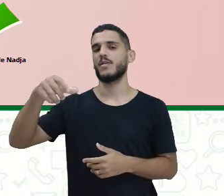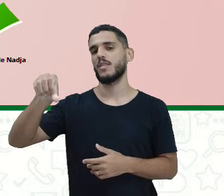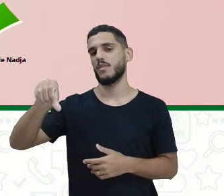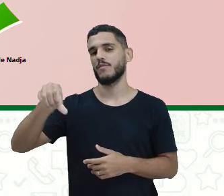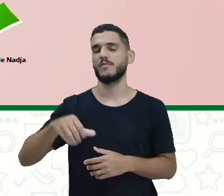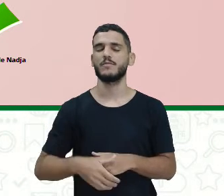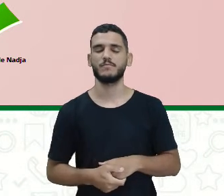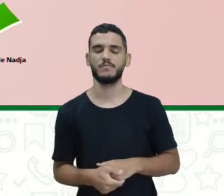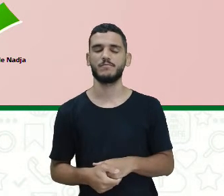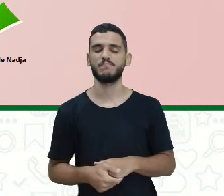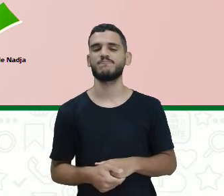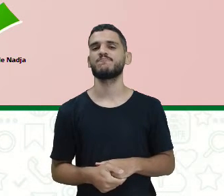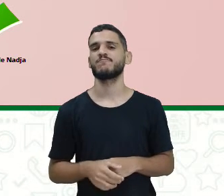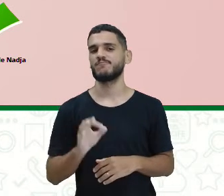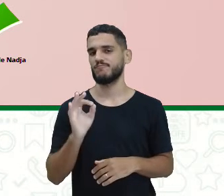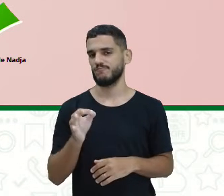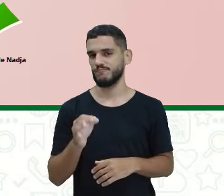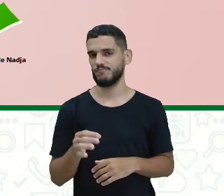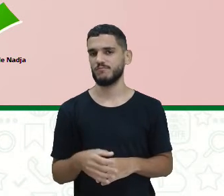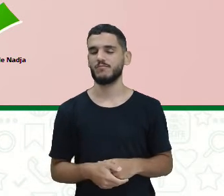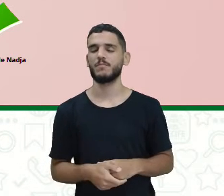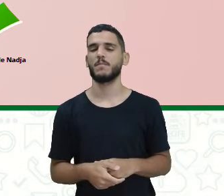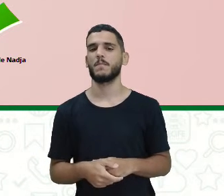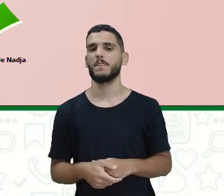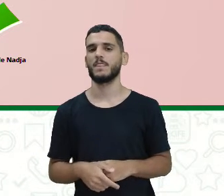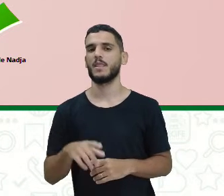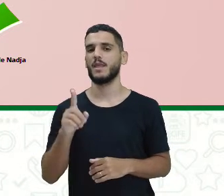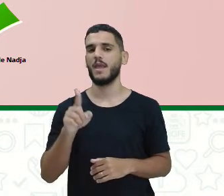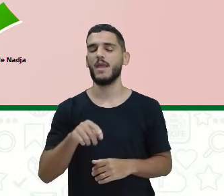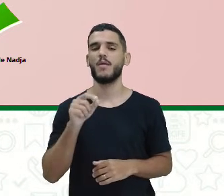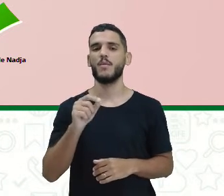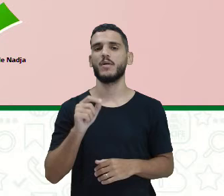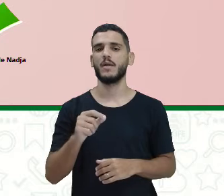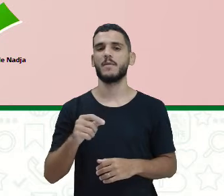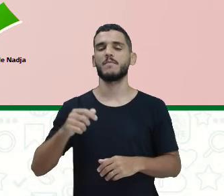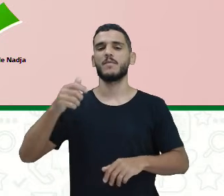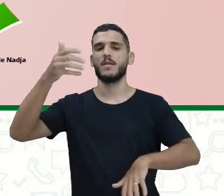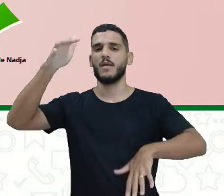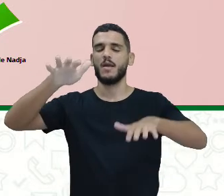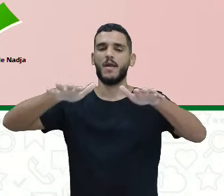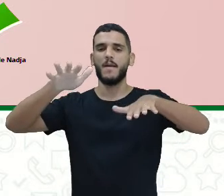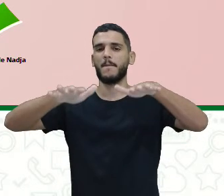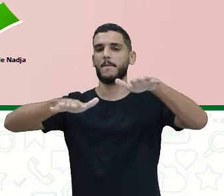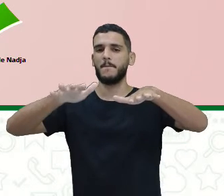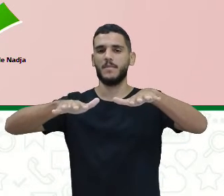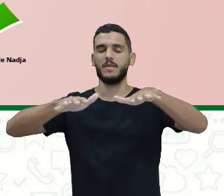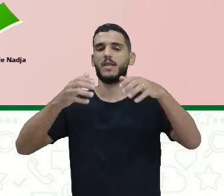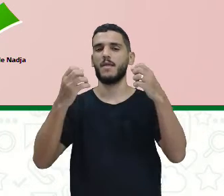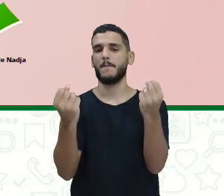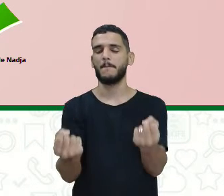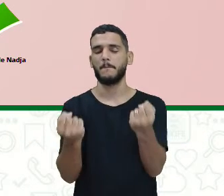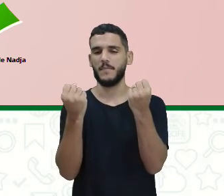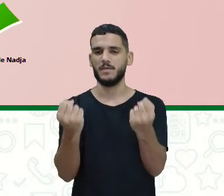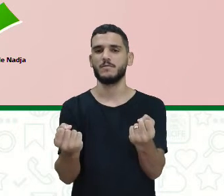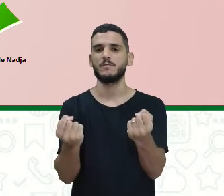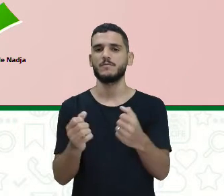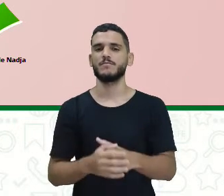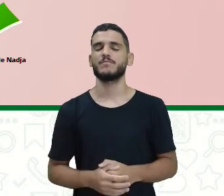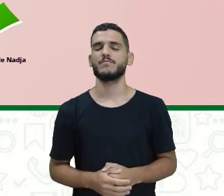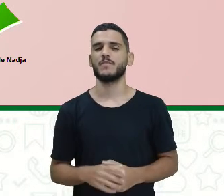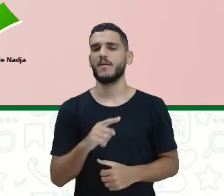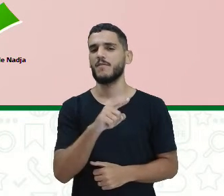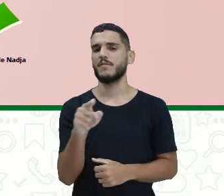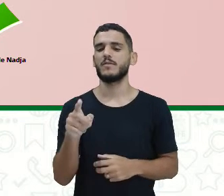78,9, certo? Isso aí é a média de peso. Vocês percebem que varia,